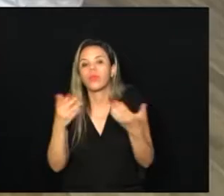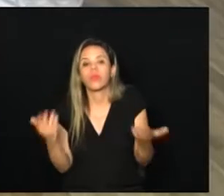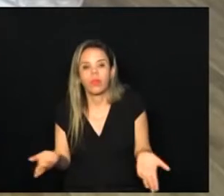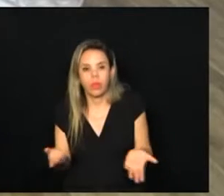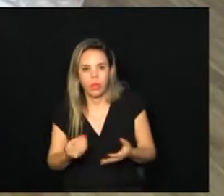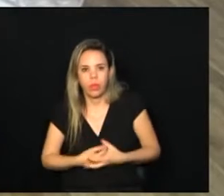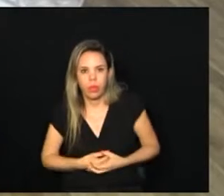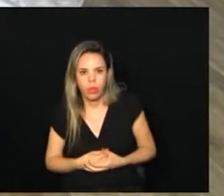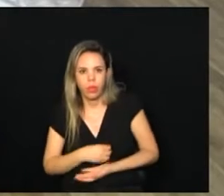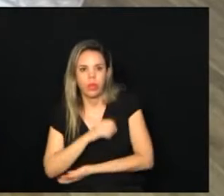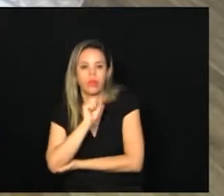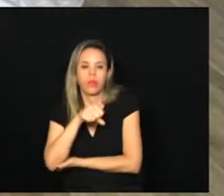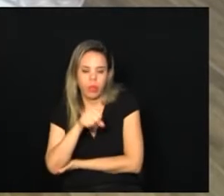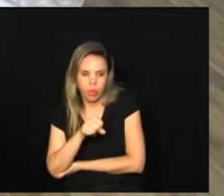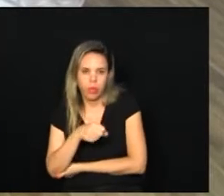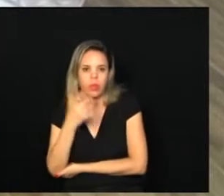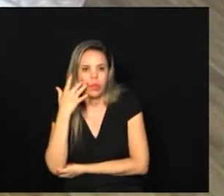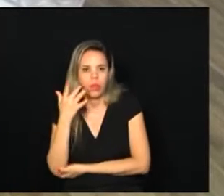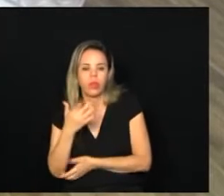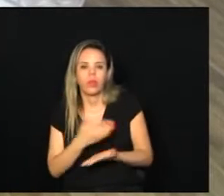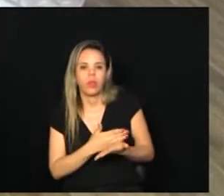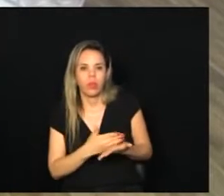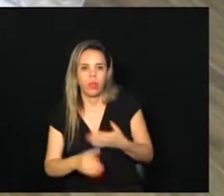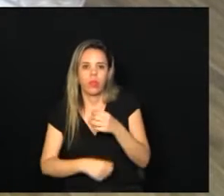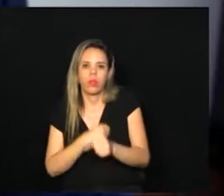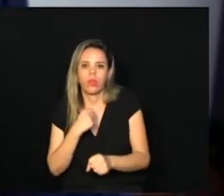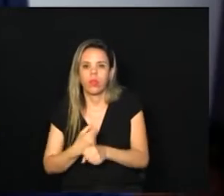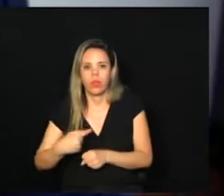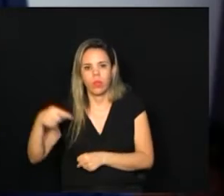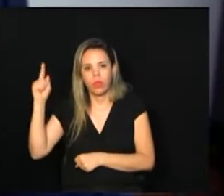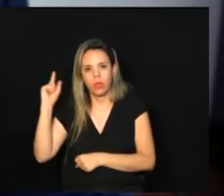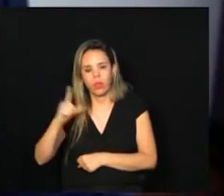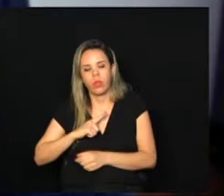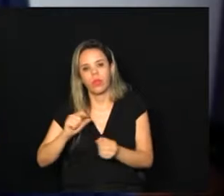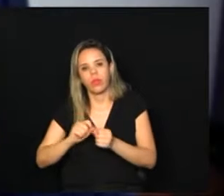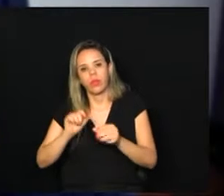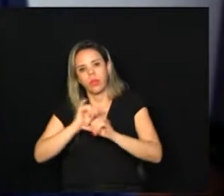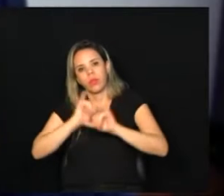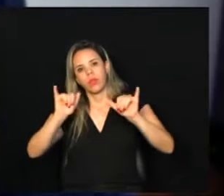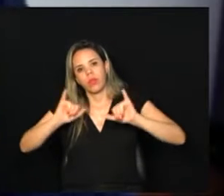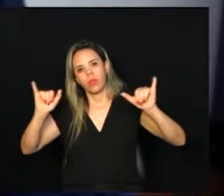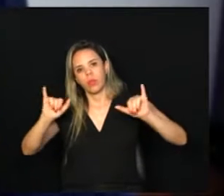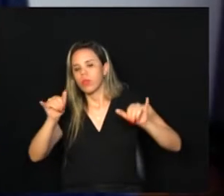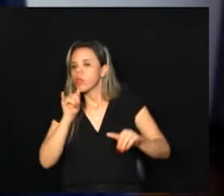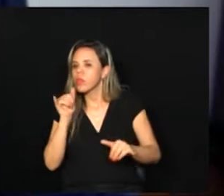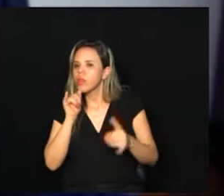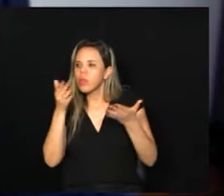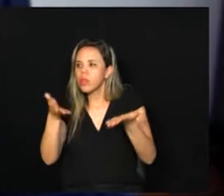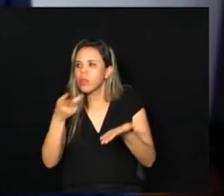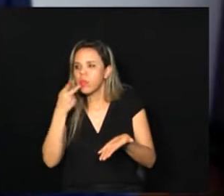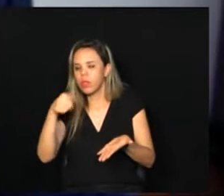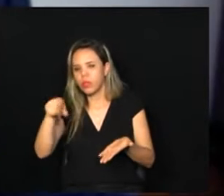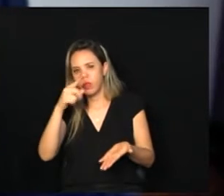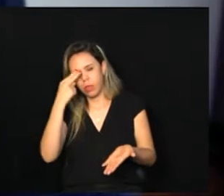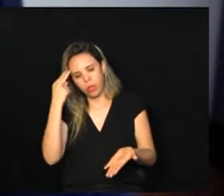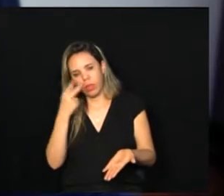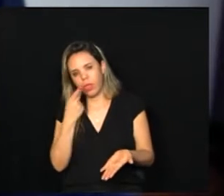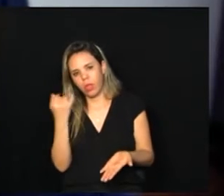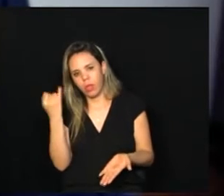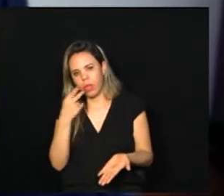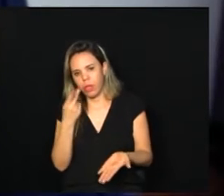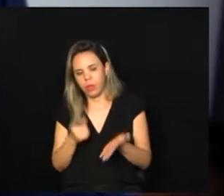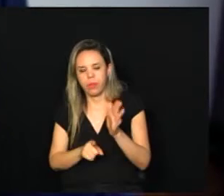realizadas? Sim, eu acho que desde o começo do ano, né, a gente tem feito campanhas. Eu vou dar um exemplo para você, Gabriel, foi importante a sua